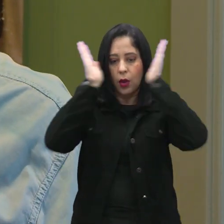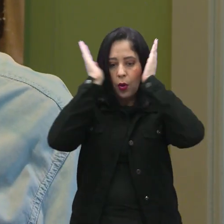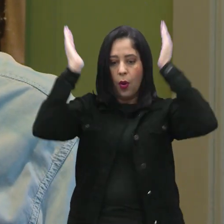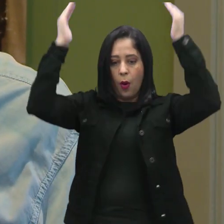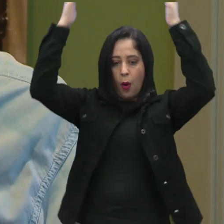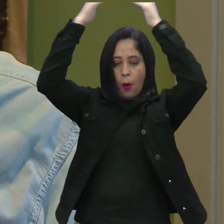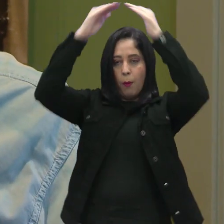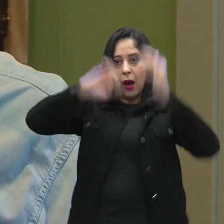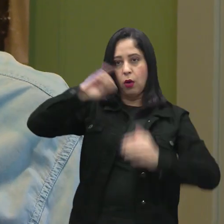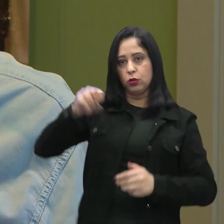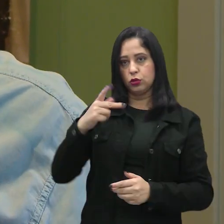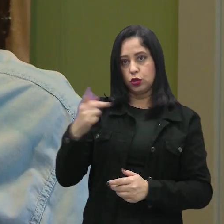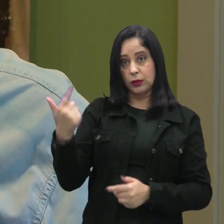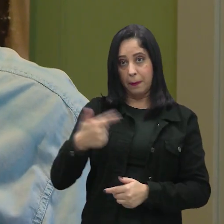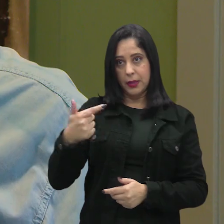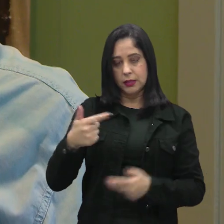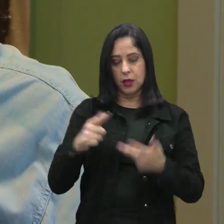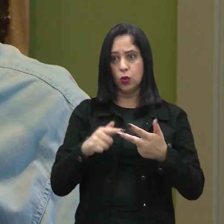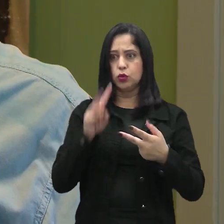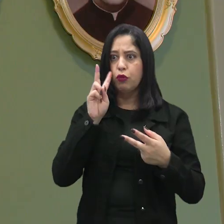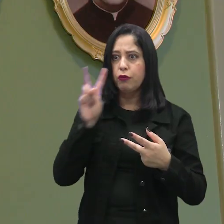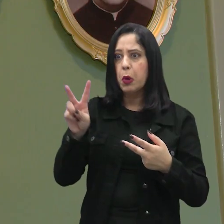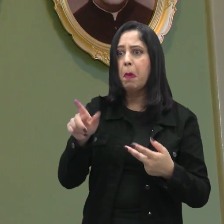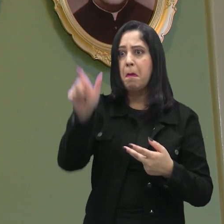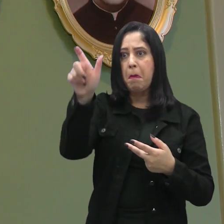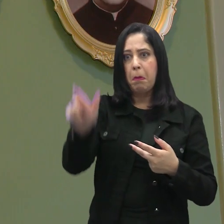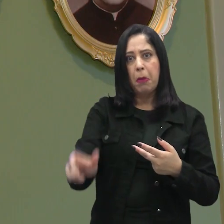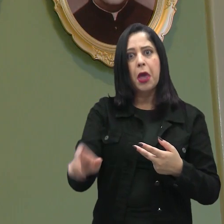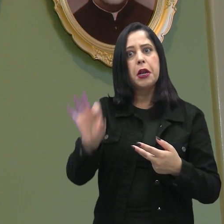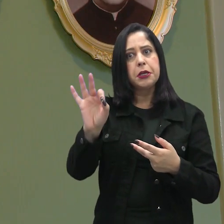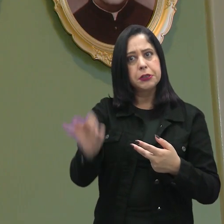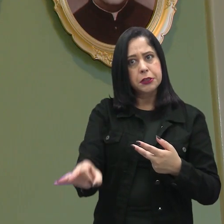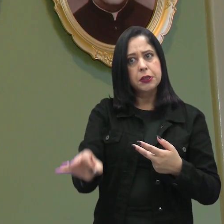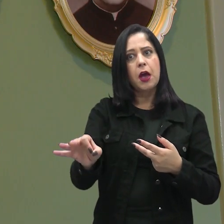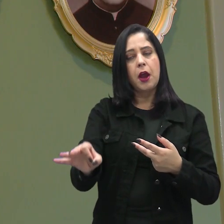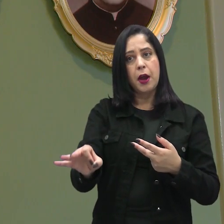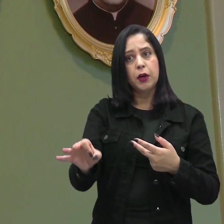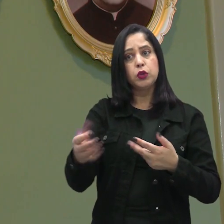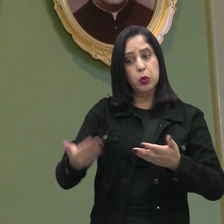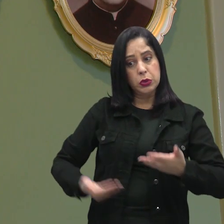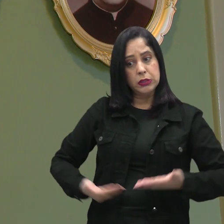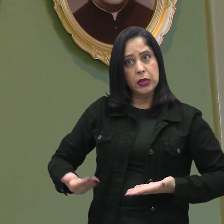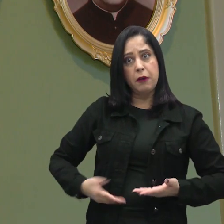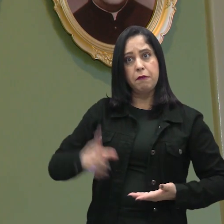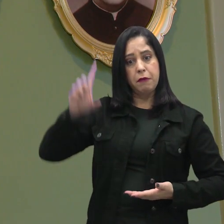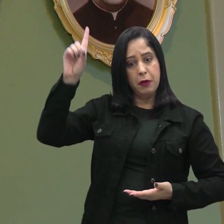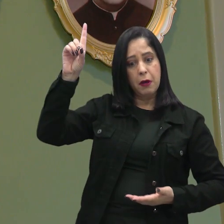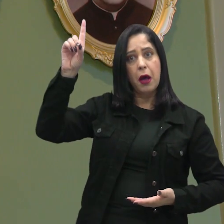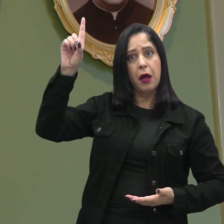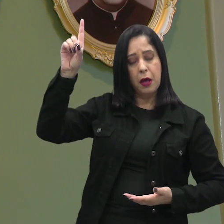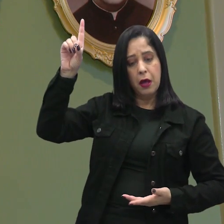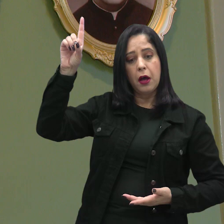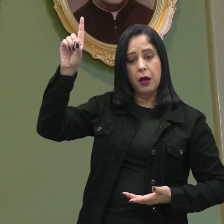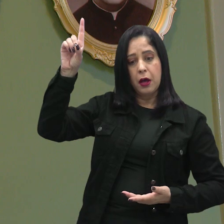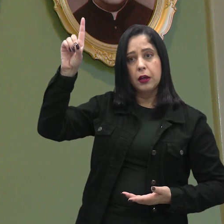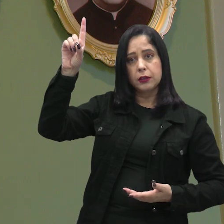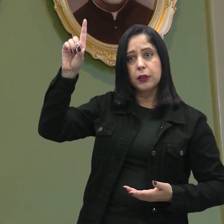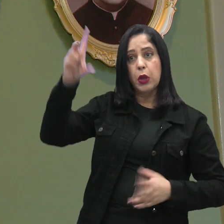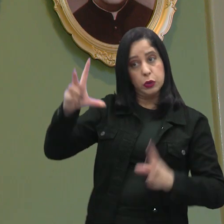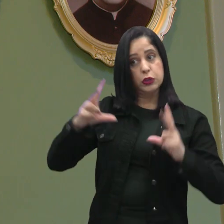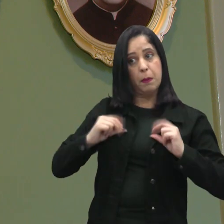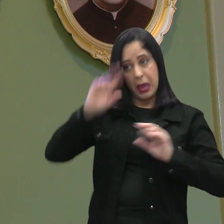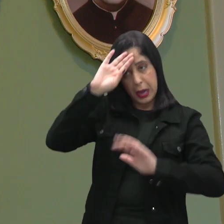então pontífice, reconheceu as virtudes heróicas do Padre Rodolfo e declarou o servo de Deus venerável. Este é um passo que